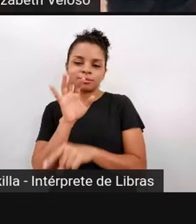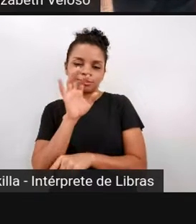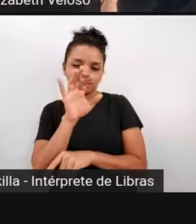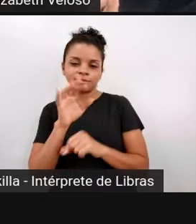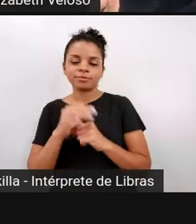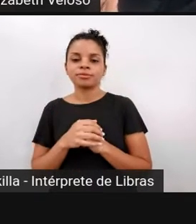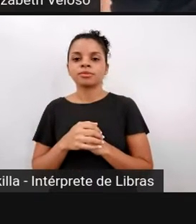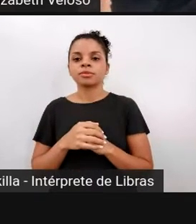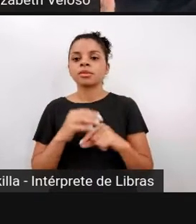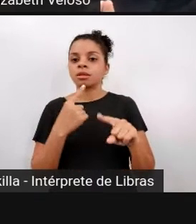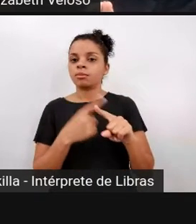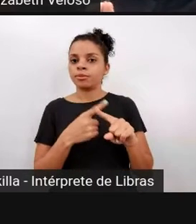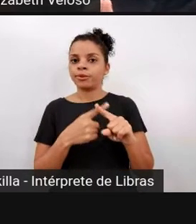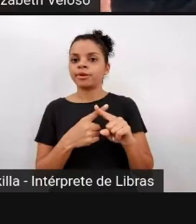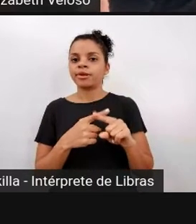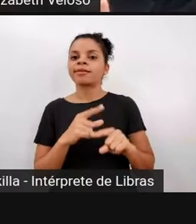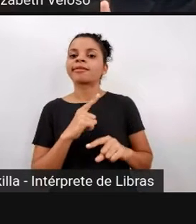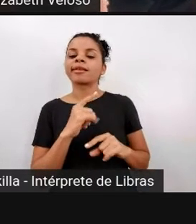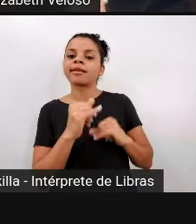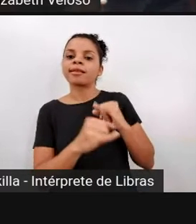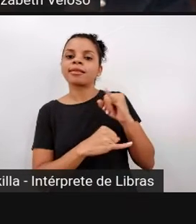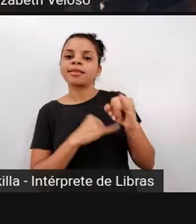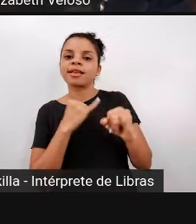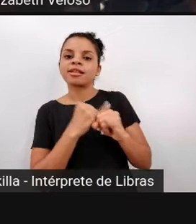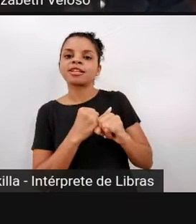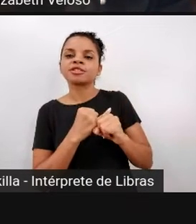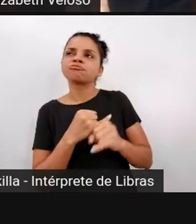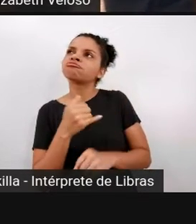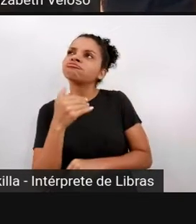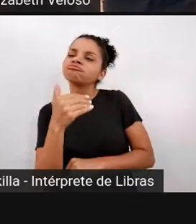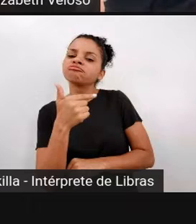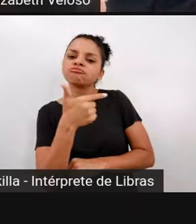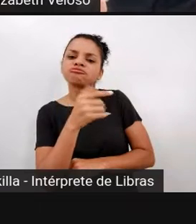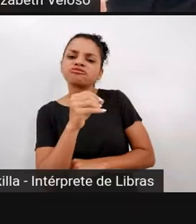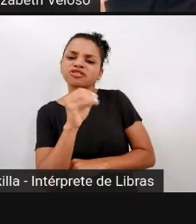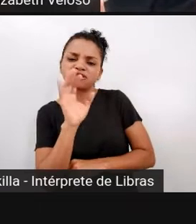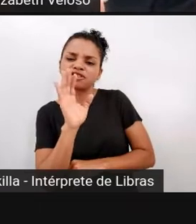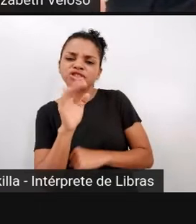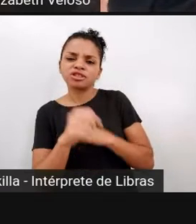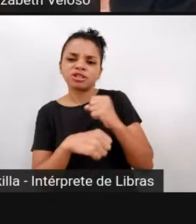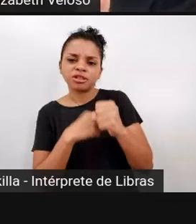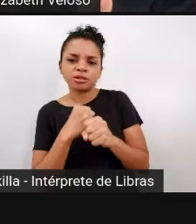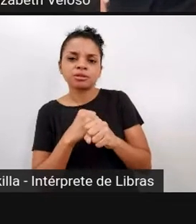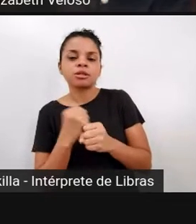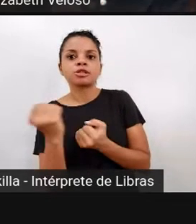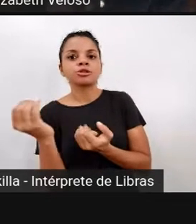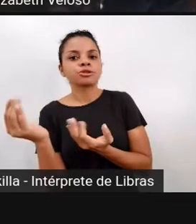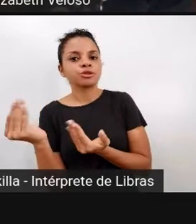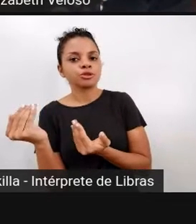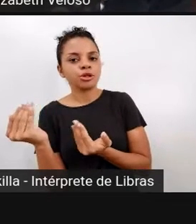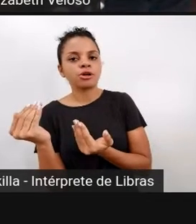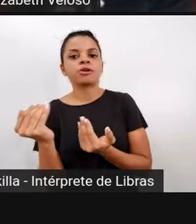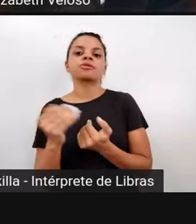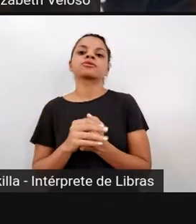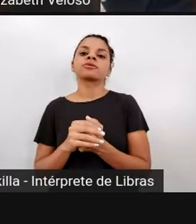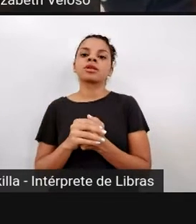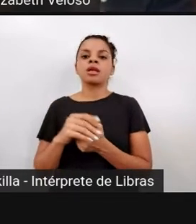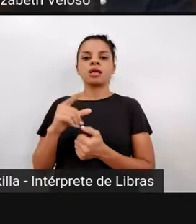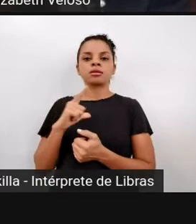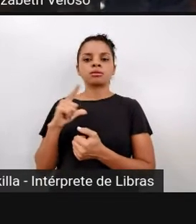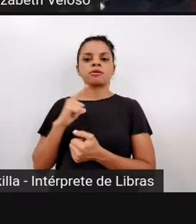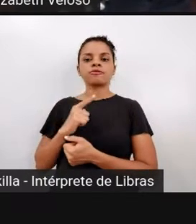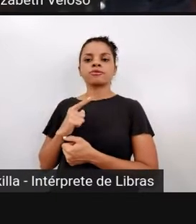em pouco mais de 20 anos, uma internet tão jovem, nasceu com uma promessa de uma mídia verdadeiramente